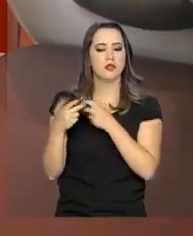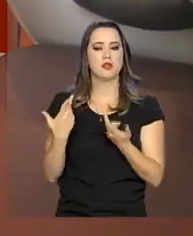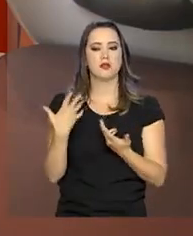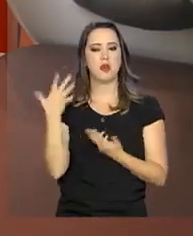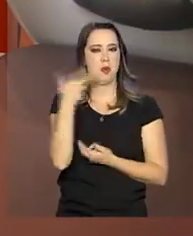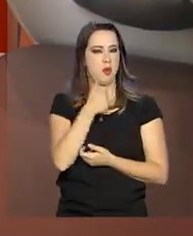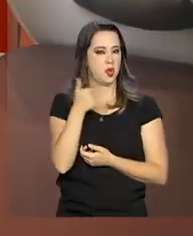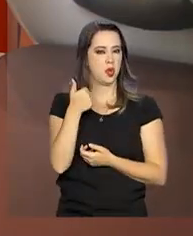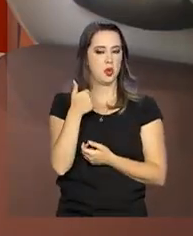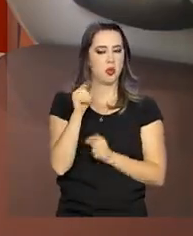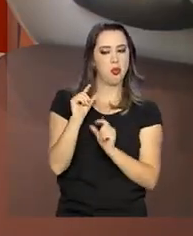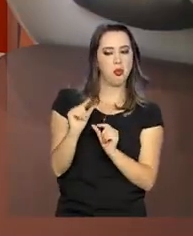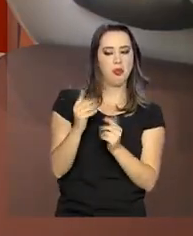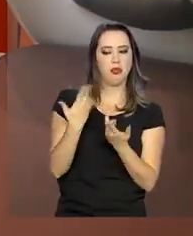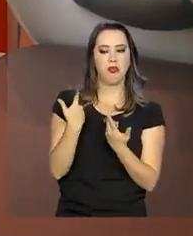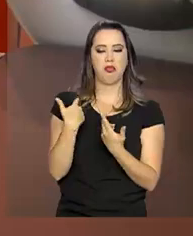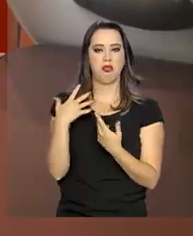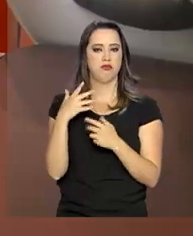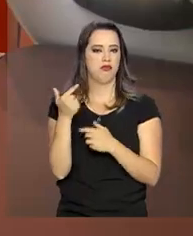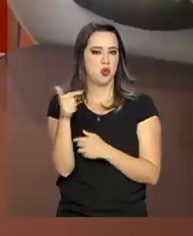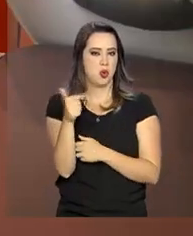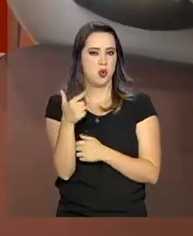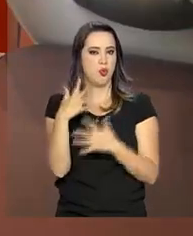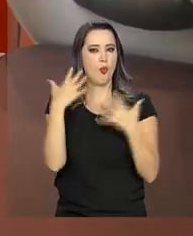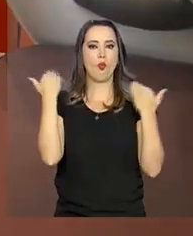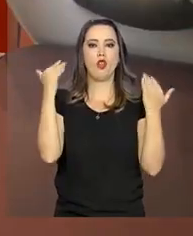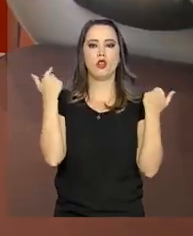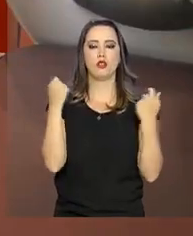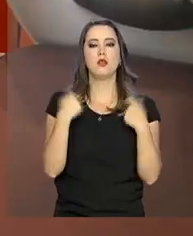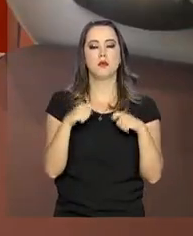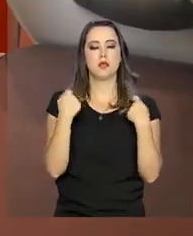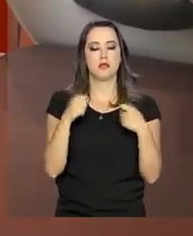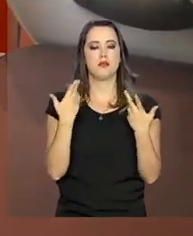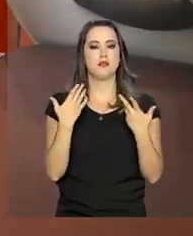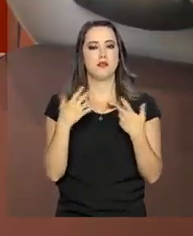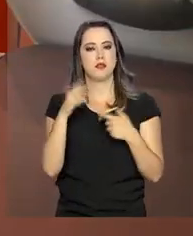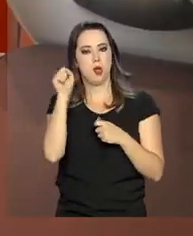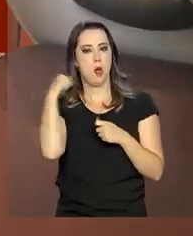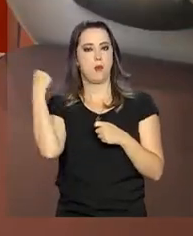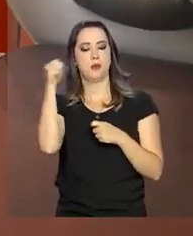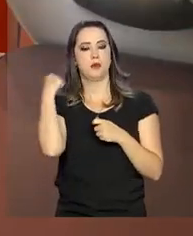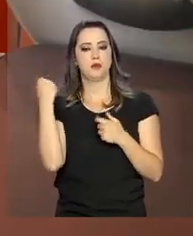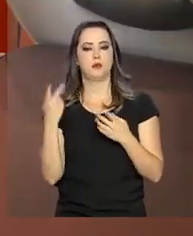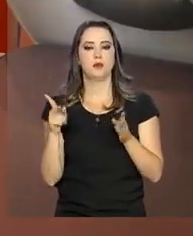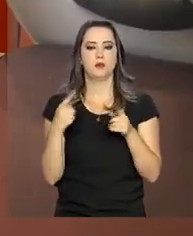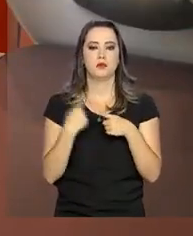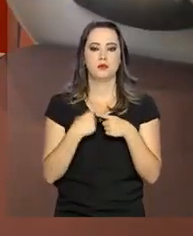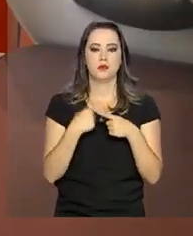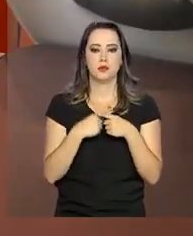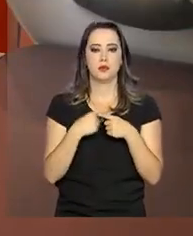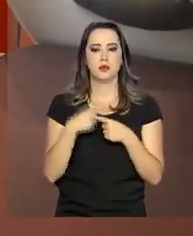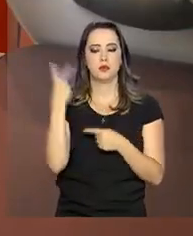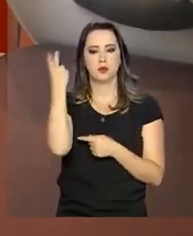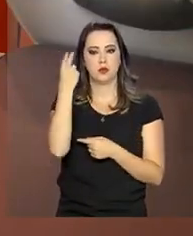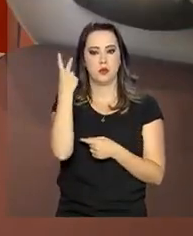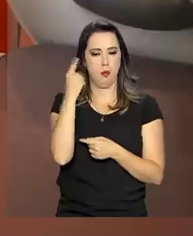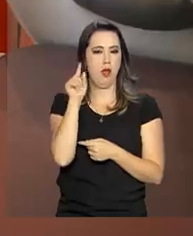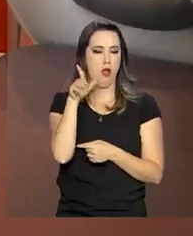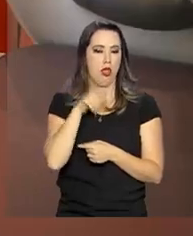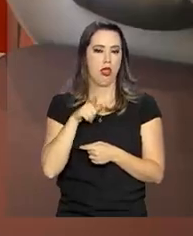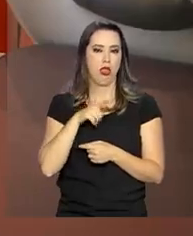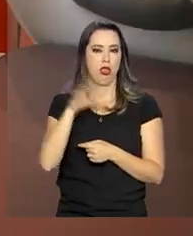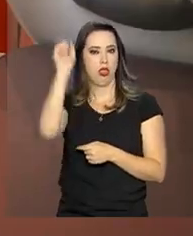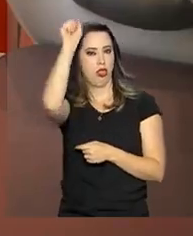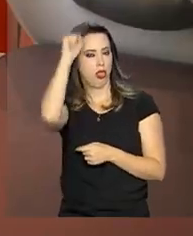o cabelo bonito, fica opaco, dependente de calor para ativar um brilho próprio, porque um cabelo natural tem um brilho próprio,